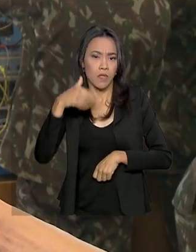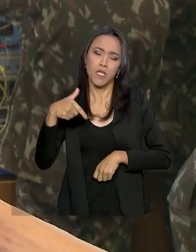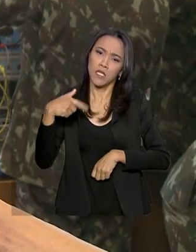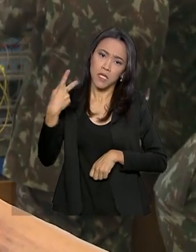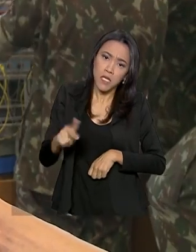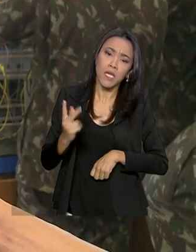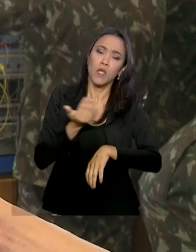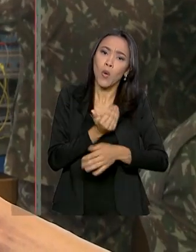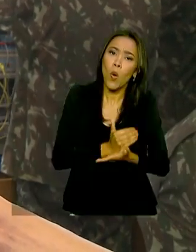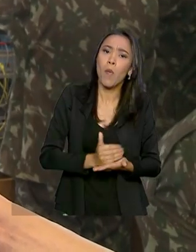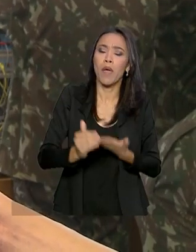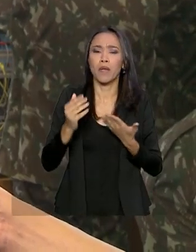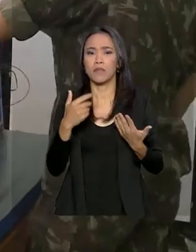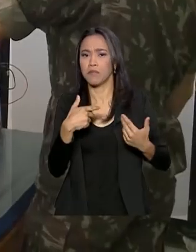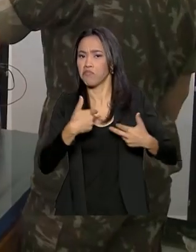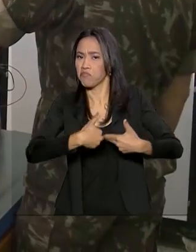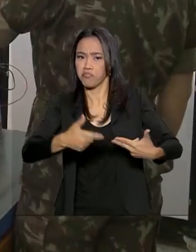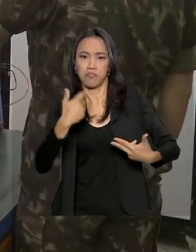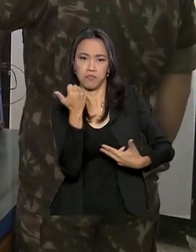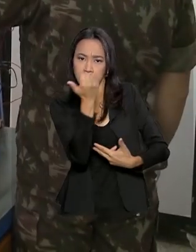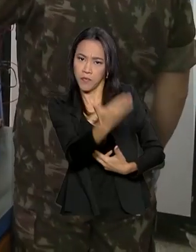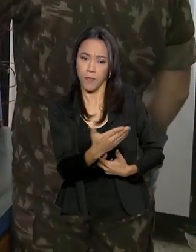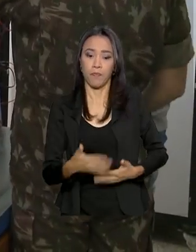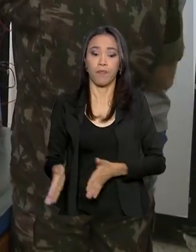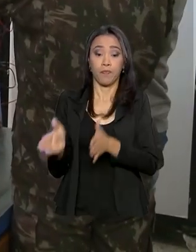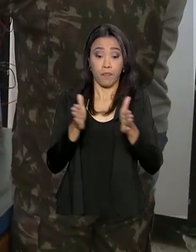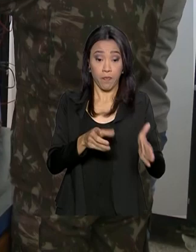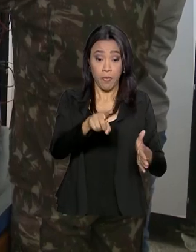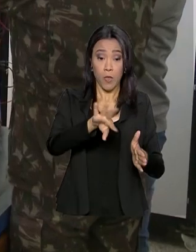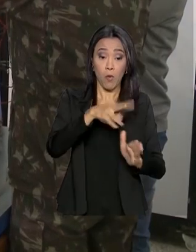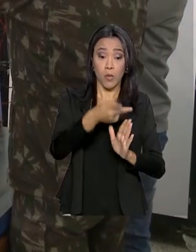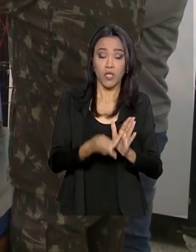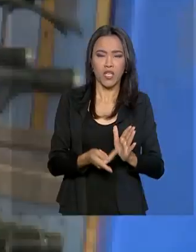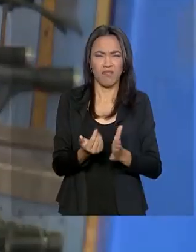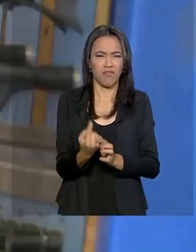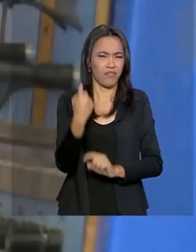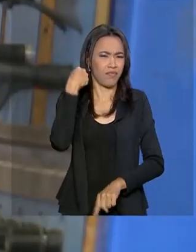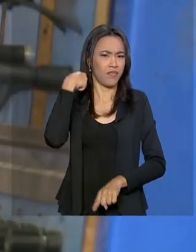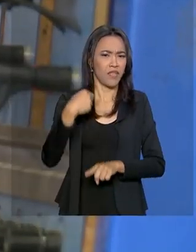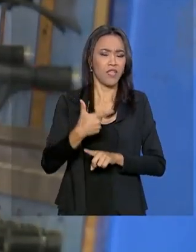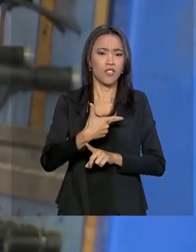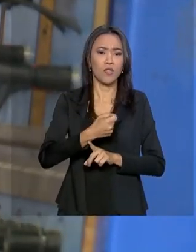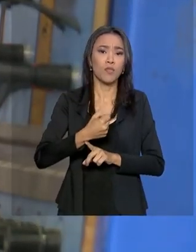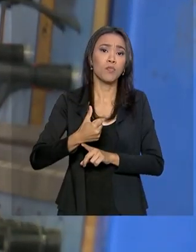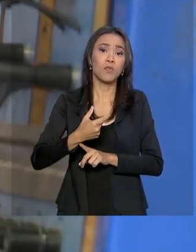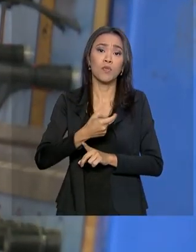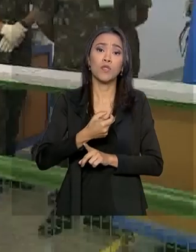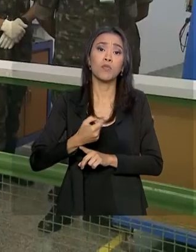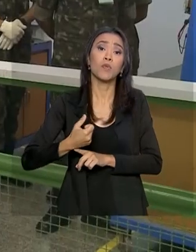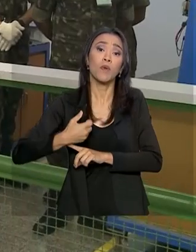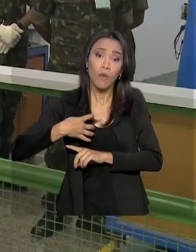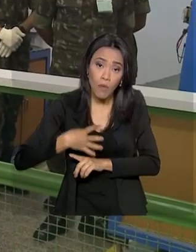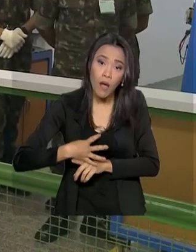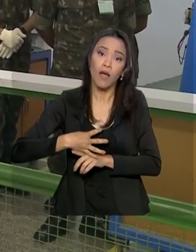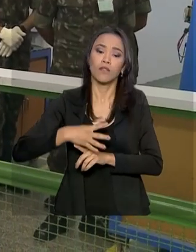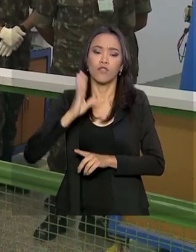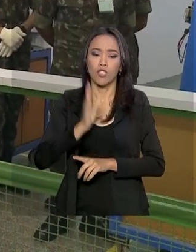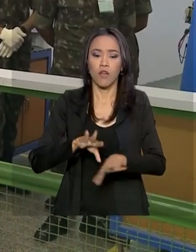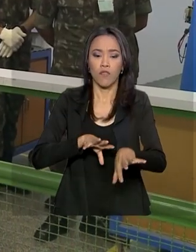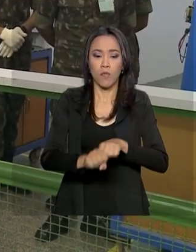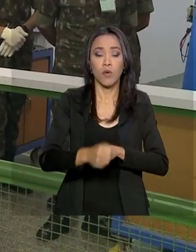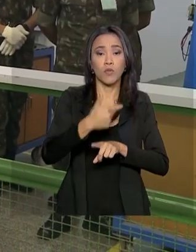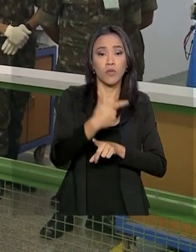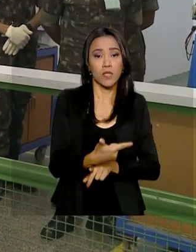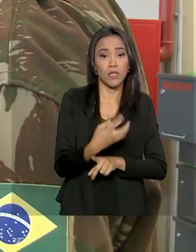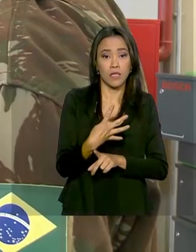deste serviço ativo do Exército Brasileiro. O projeto funciona desde 2004 e até o ano passado formou 240